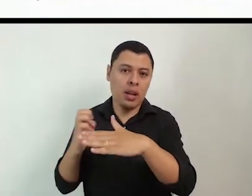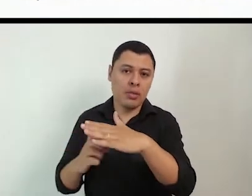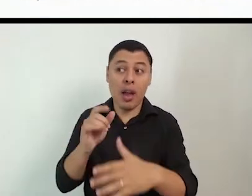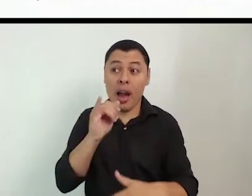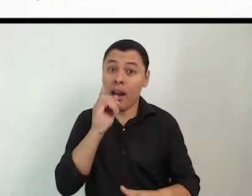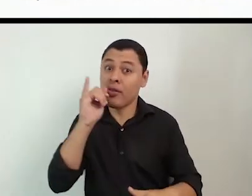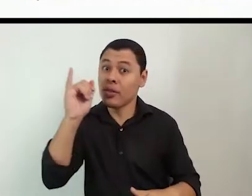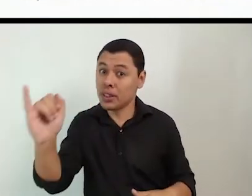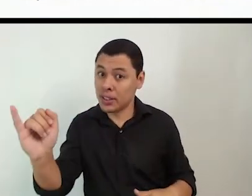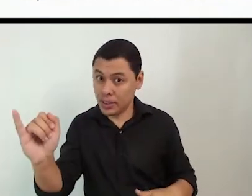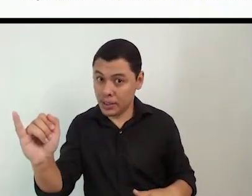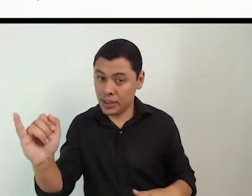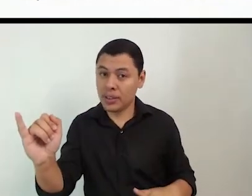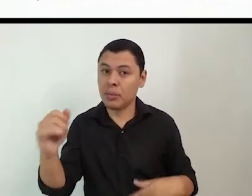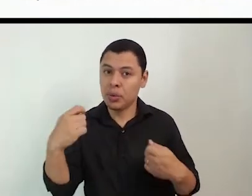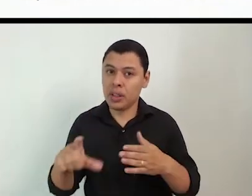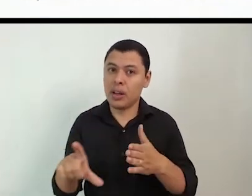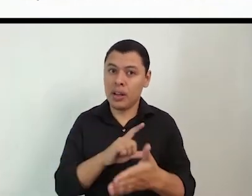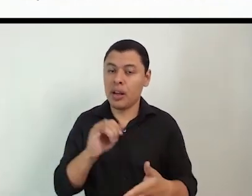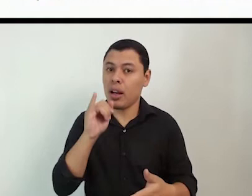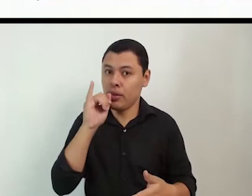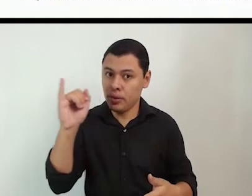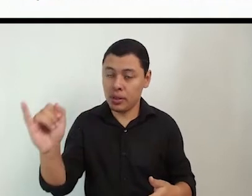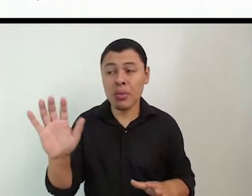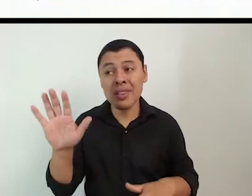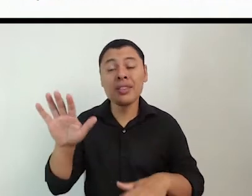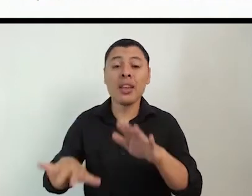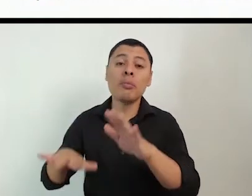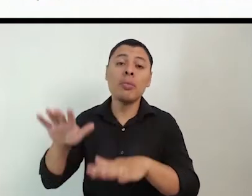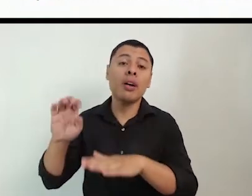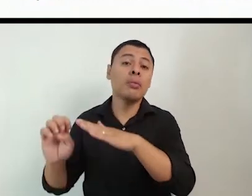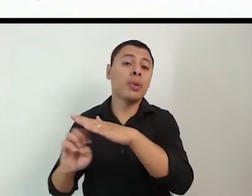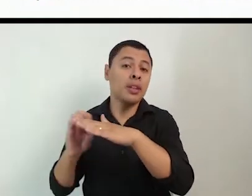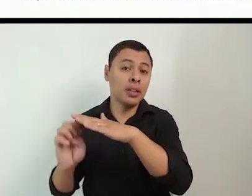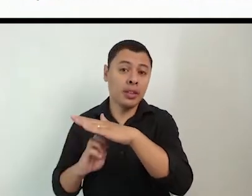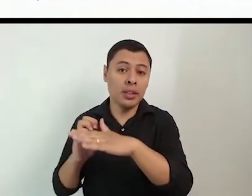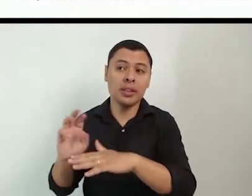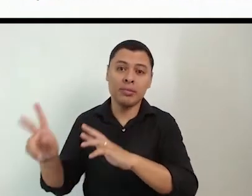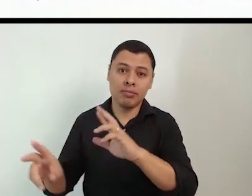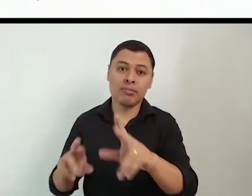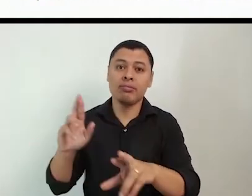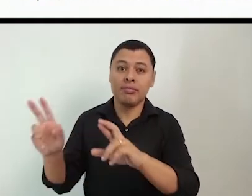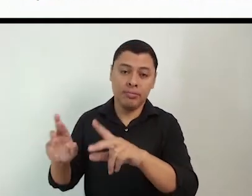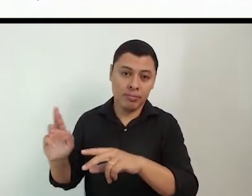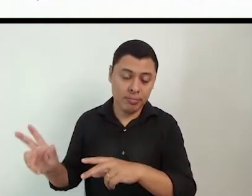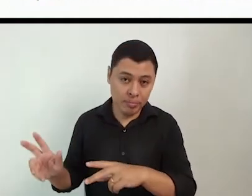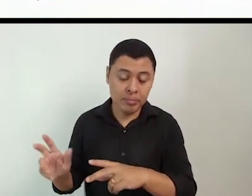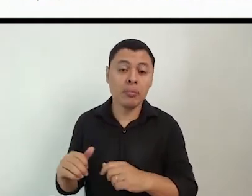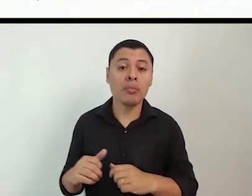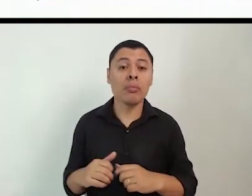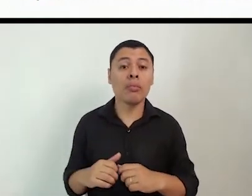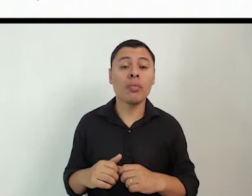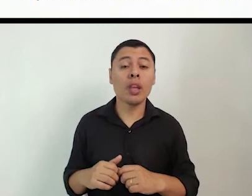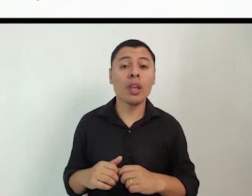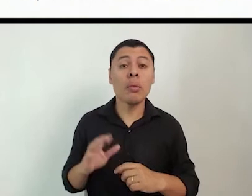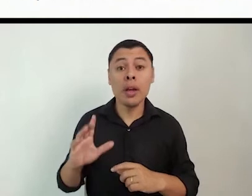Mas claramente isso vai depender da empresa, vai depender de empresa para empresa. Mas o que é garantido por